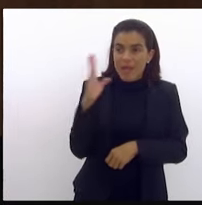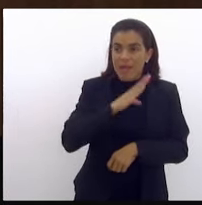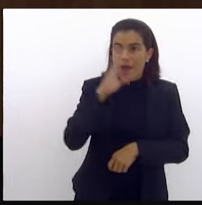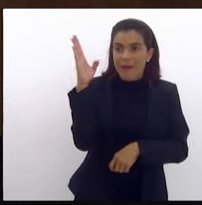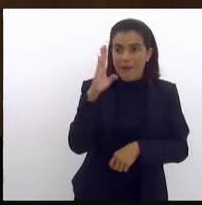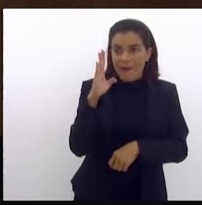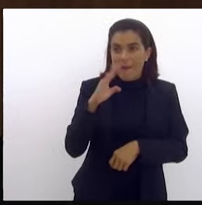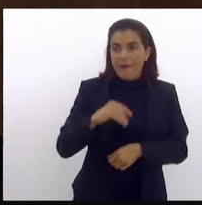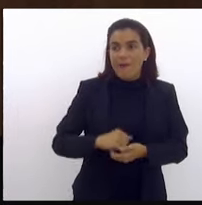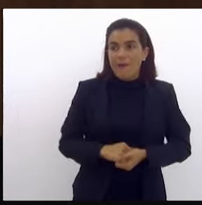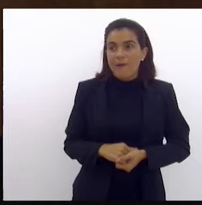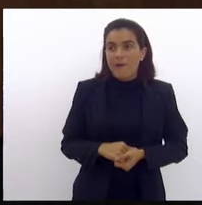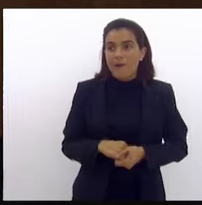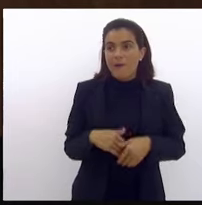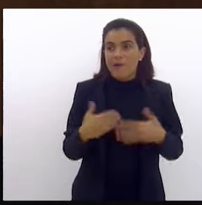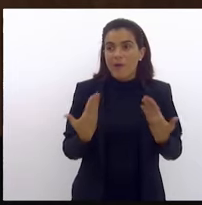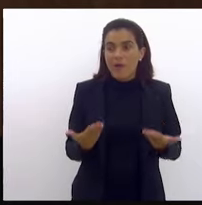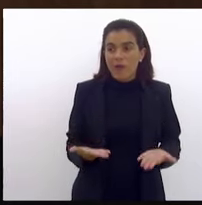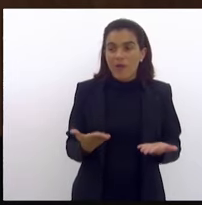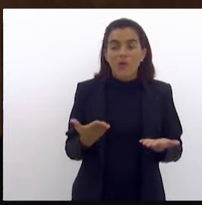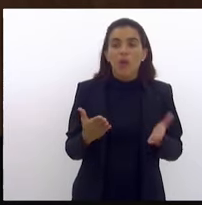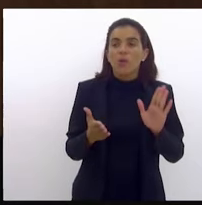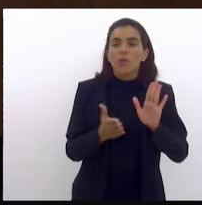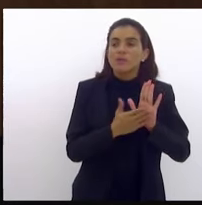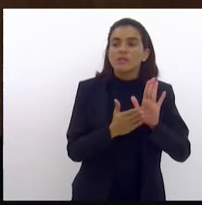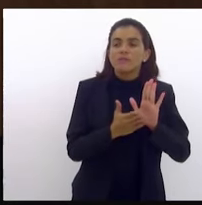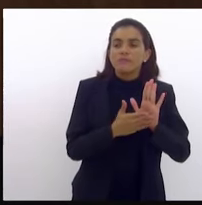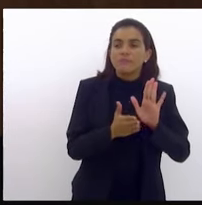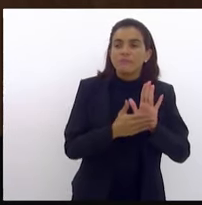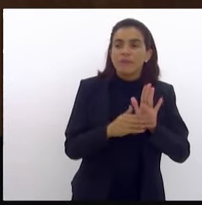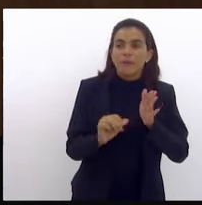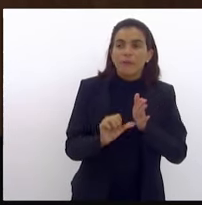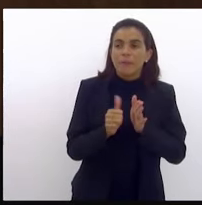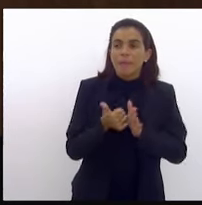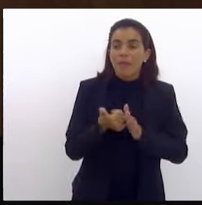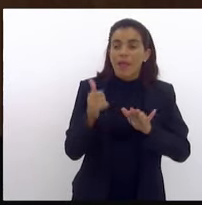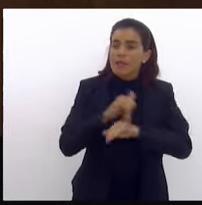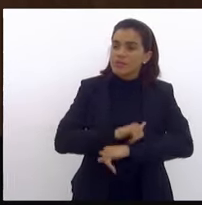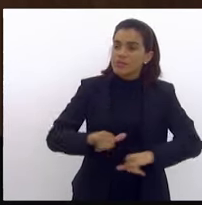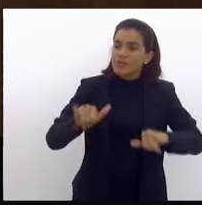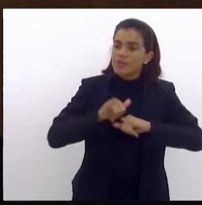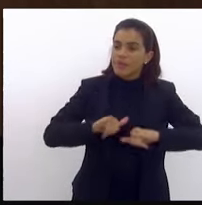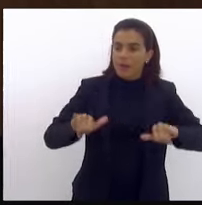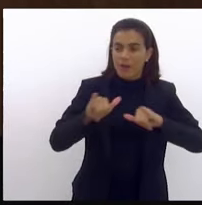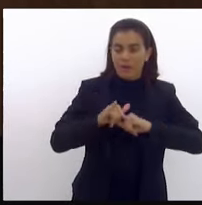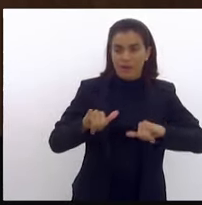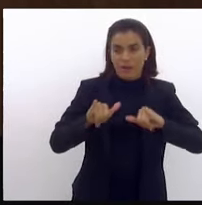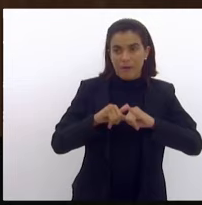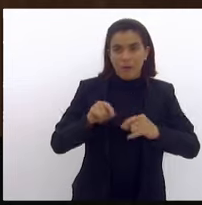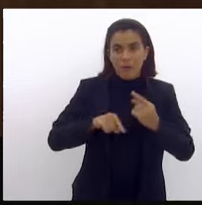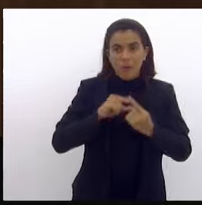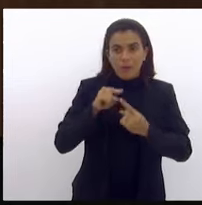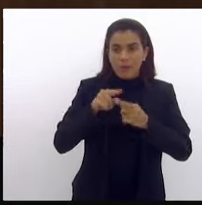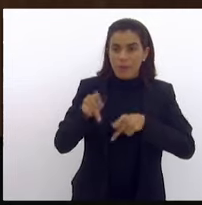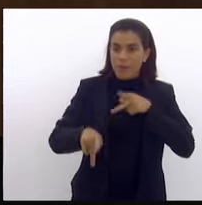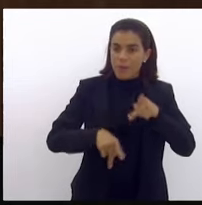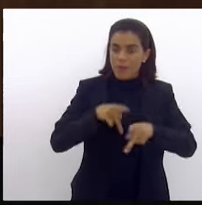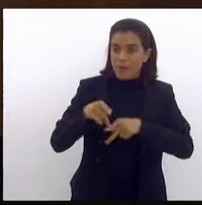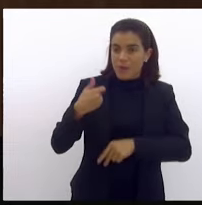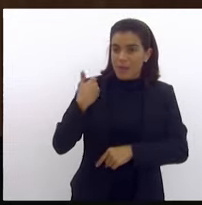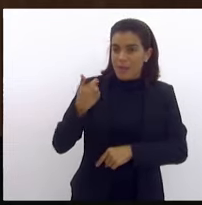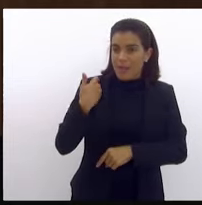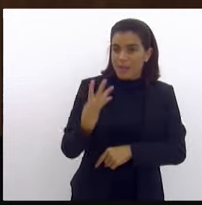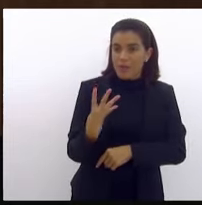rápida. Então, o que se pretende com um programa como esse, primeiramente, é divulgar para a população que, aos